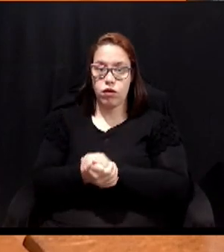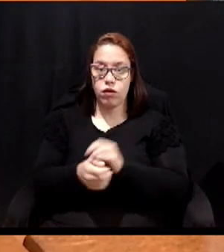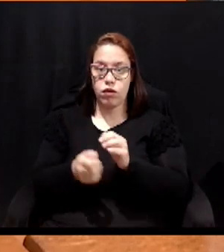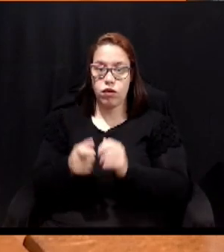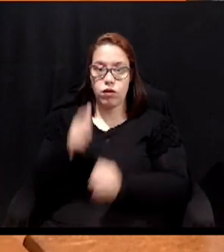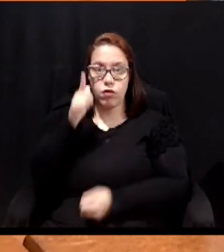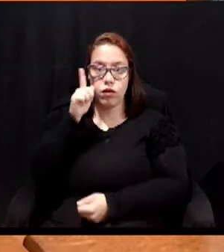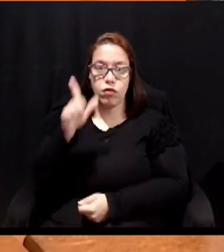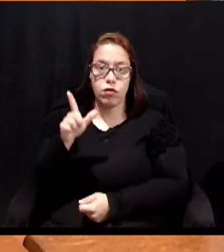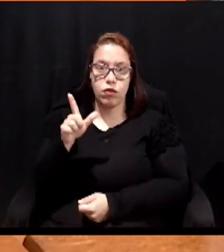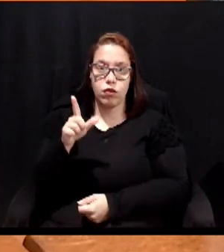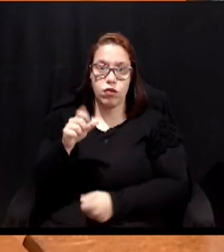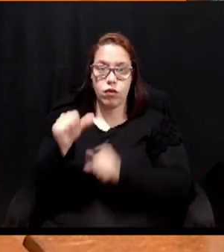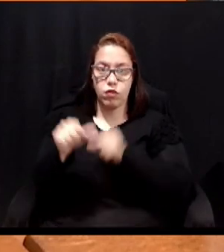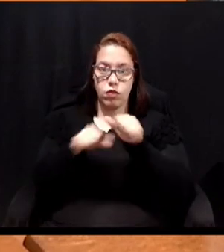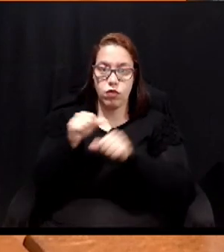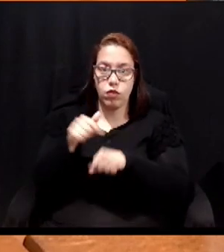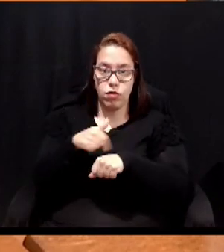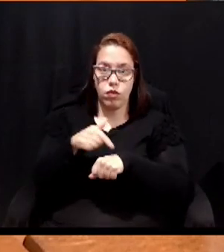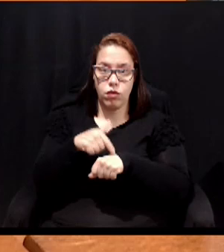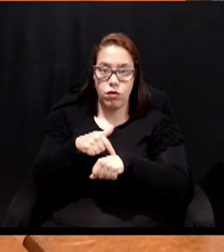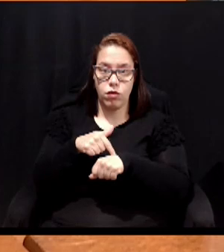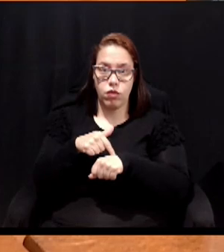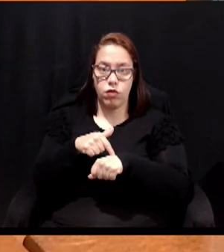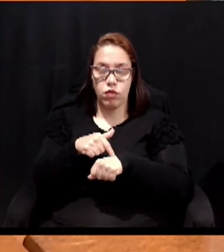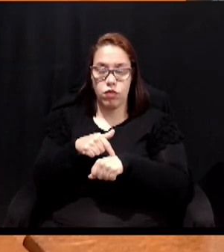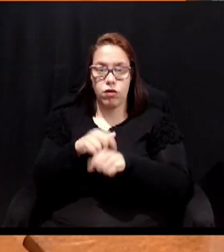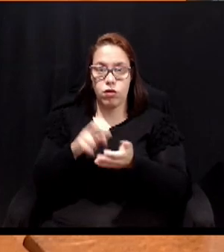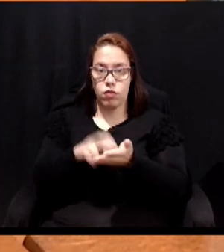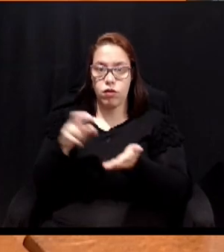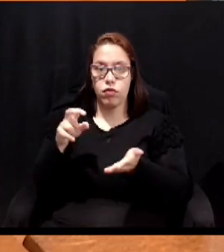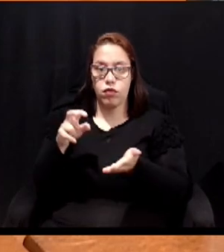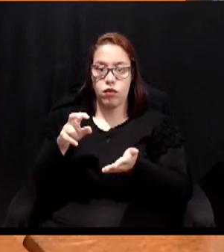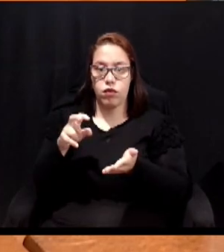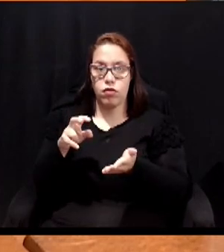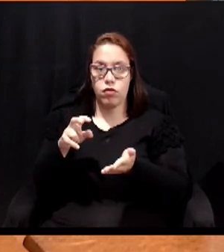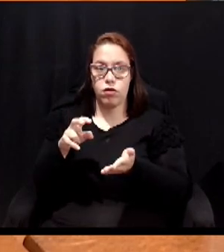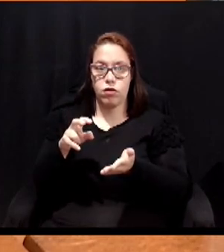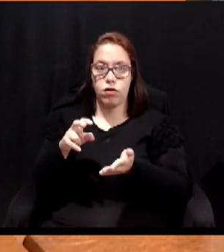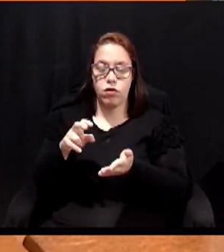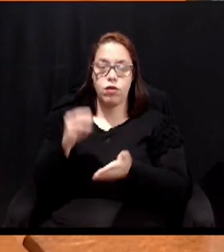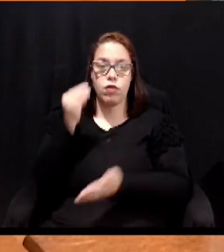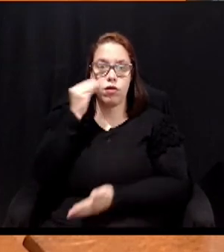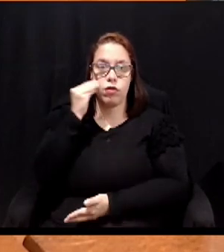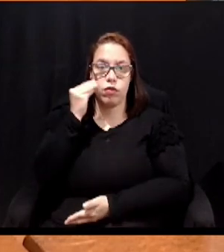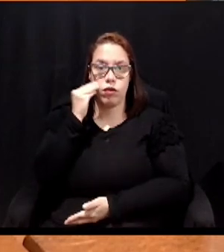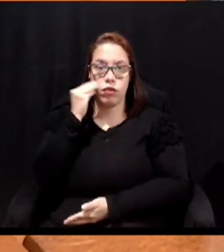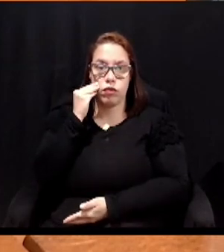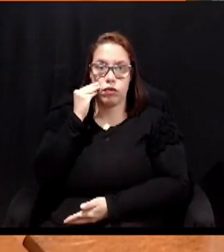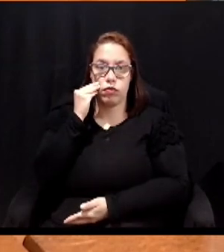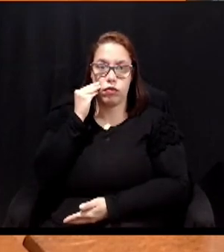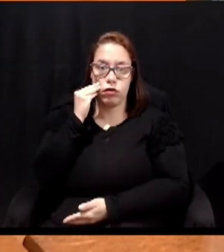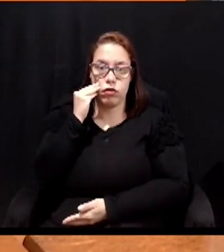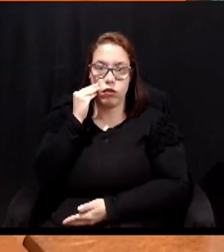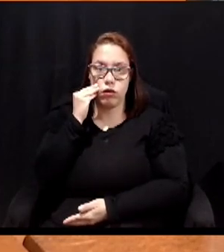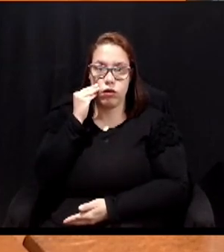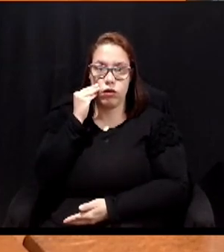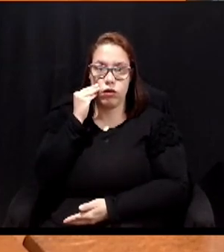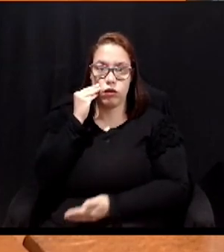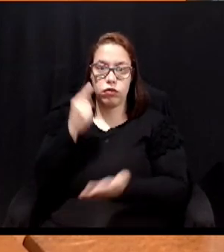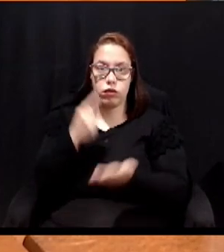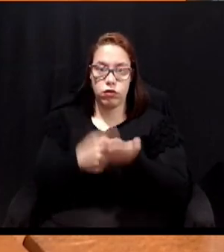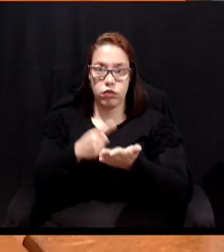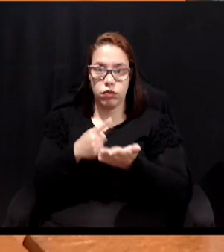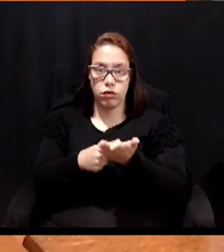uma mudança de data para o período da manhã e a gente tentar fazer uma agenda comum. A partir